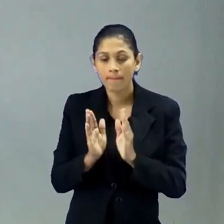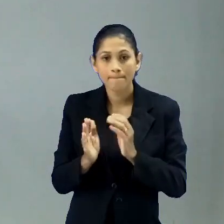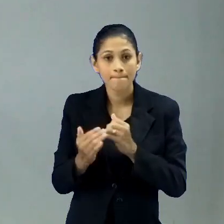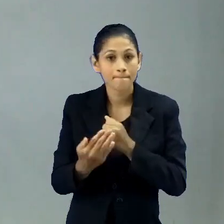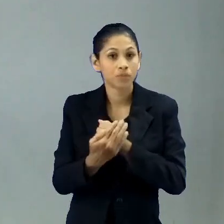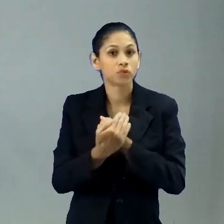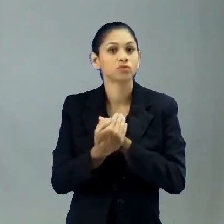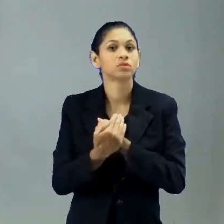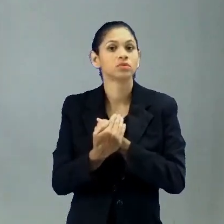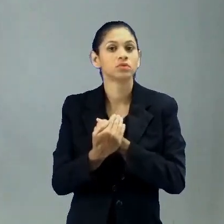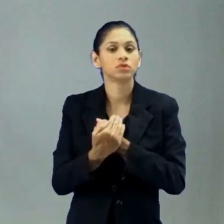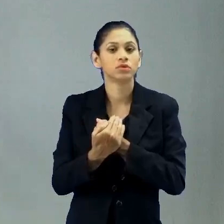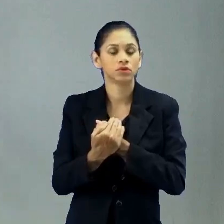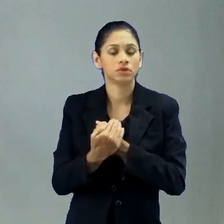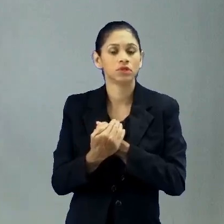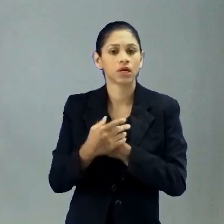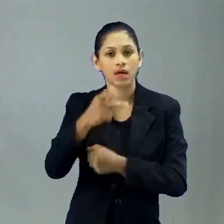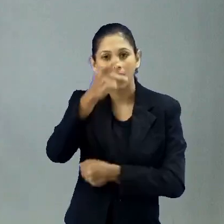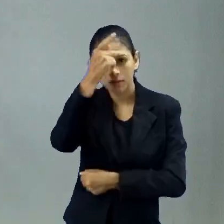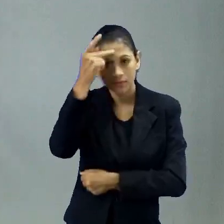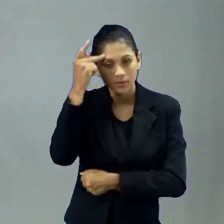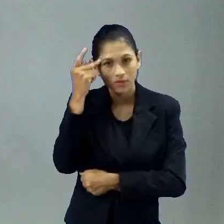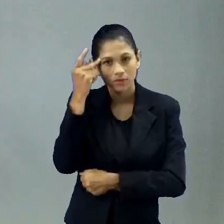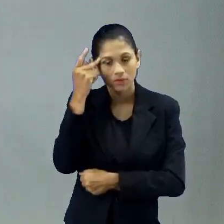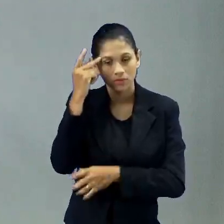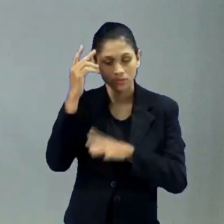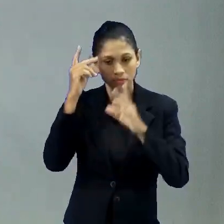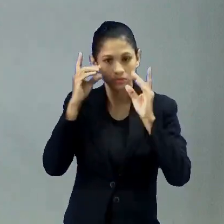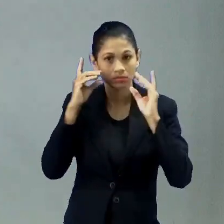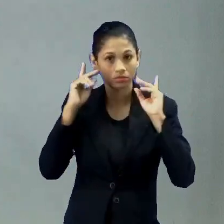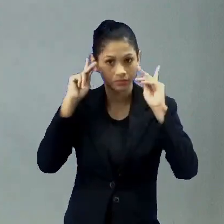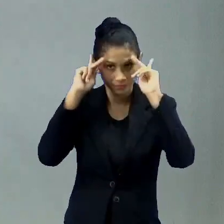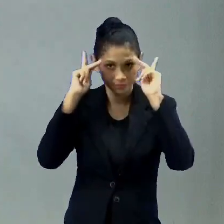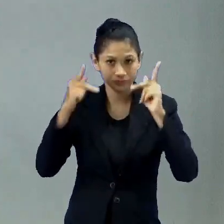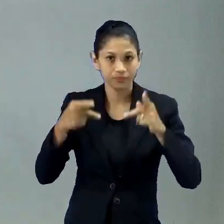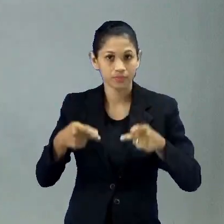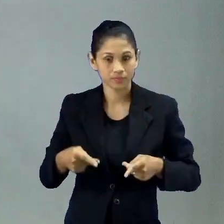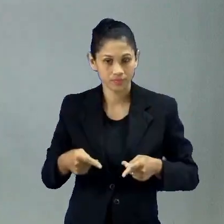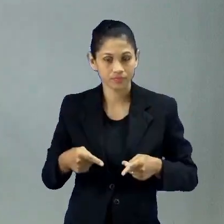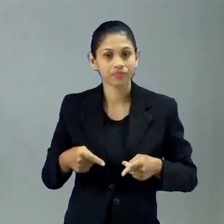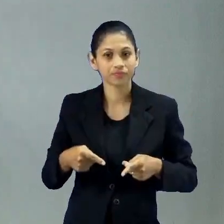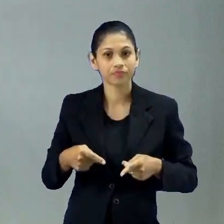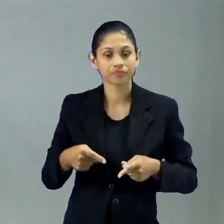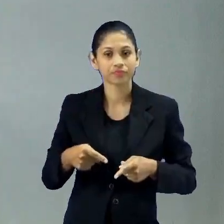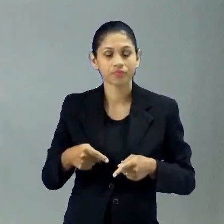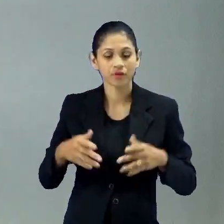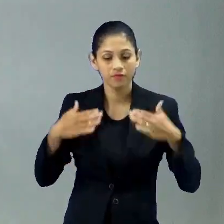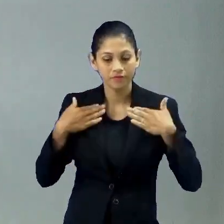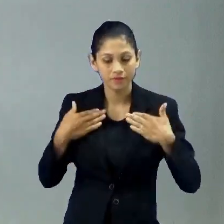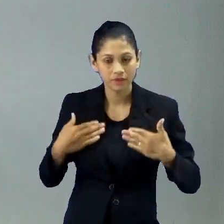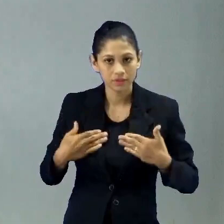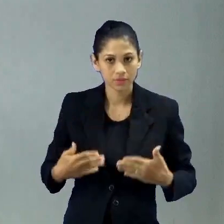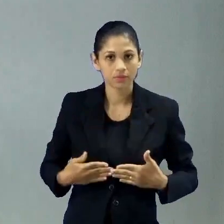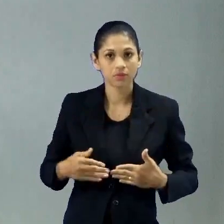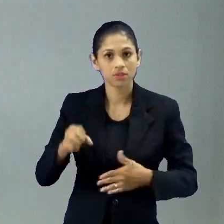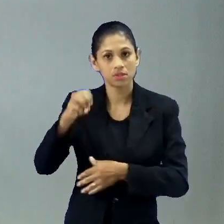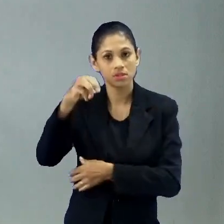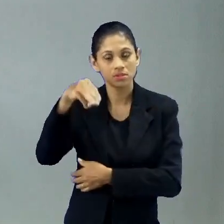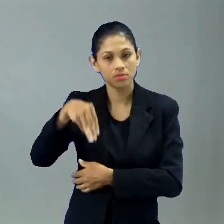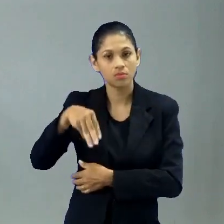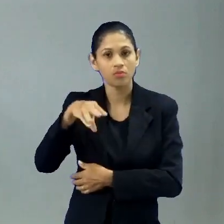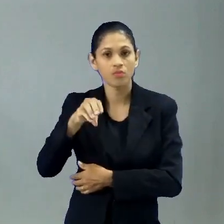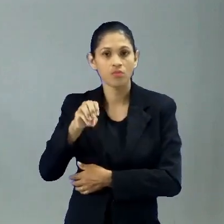da dignidade, aliás, da pessoa humana, moralmente e fisicamente falando. Com base